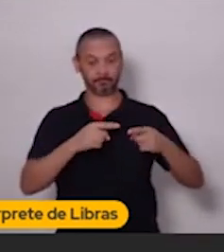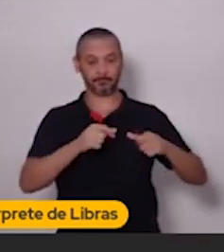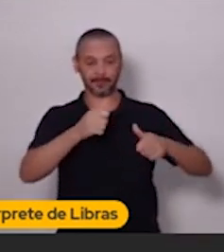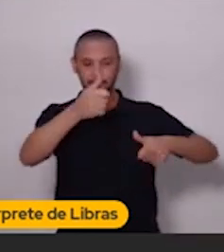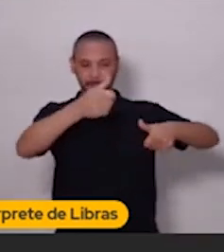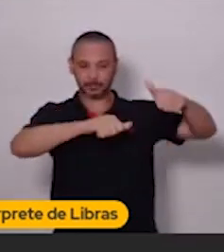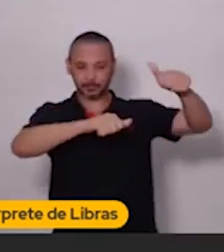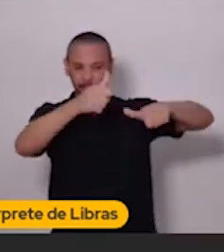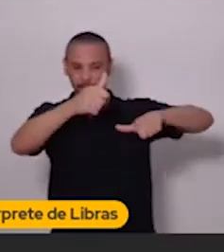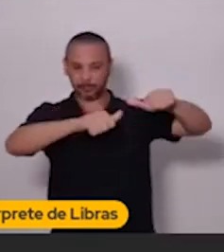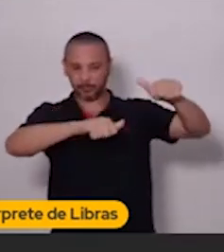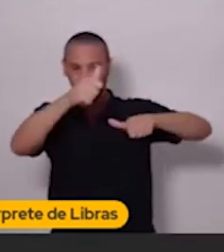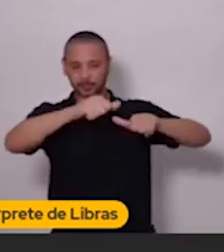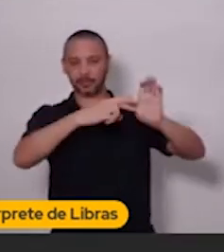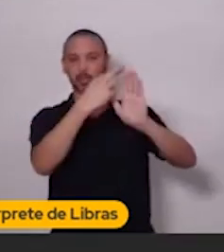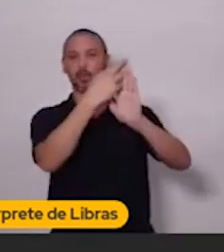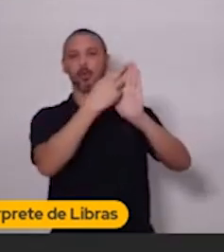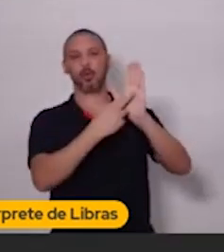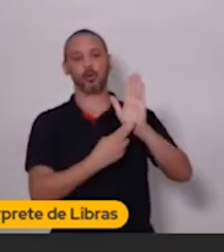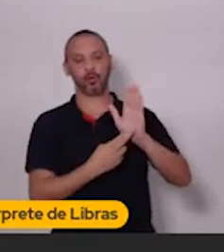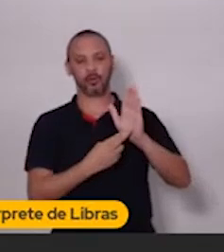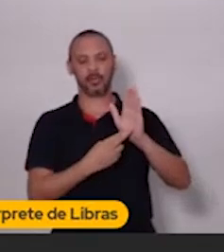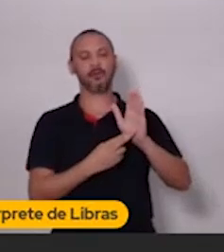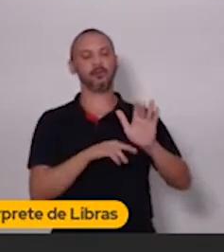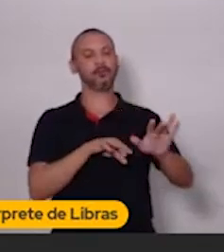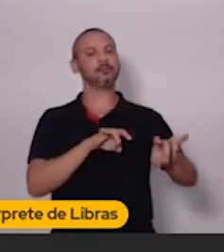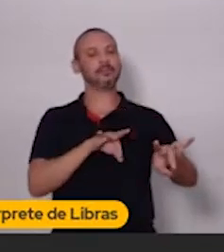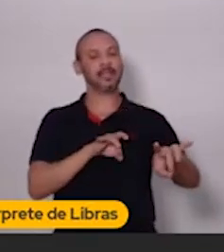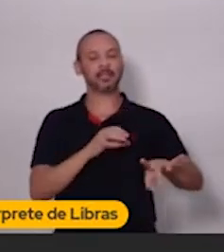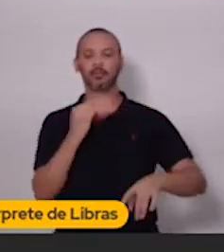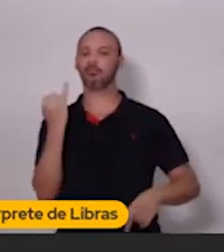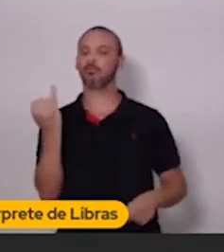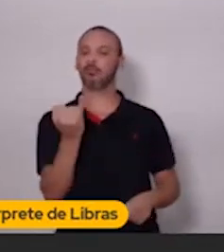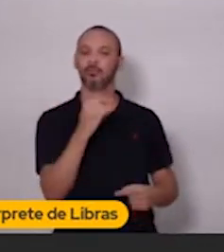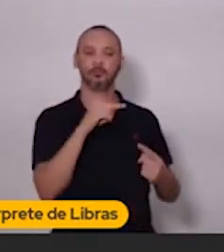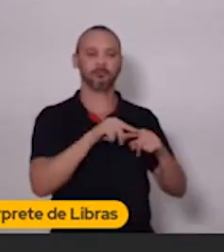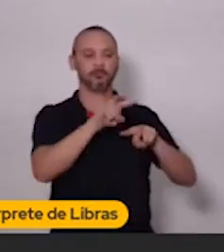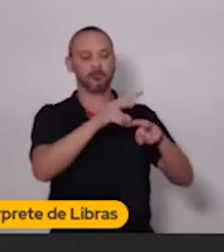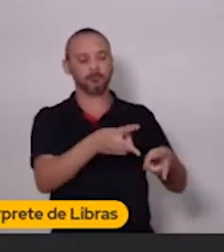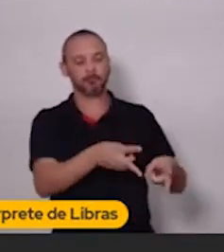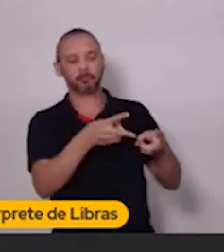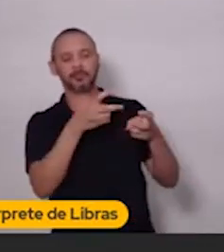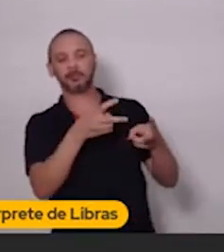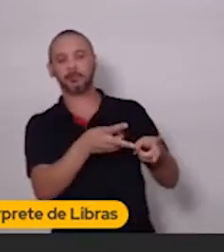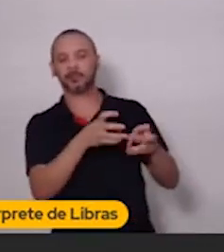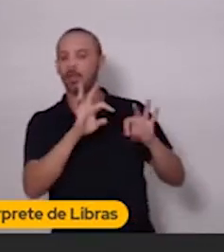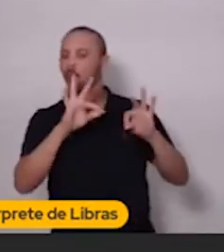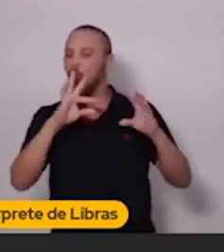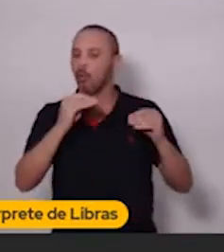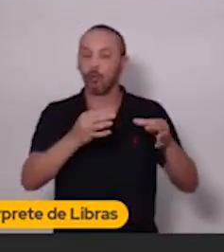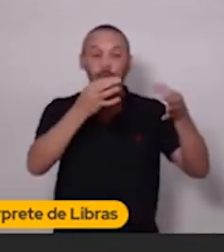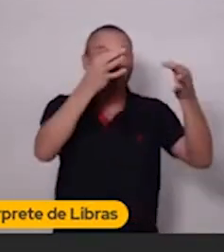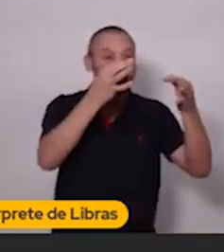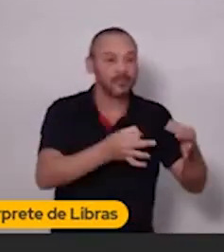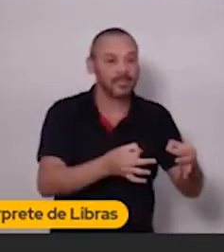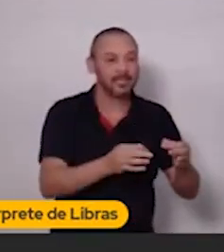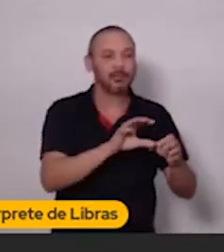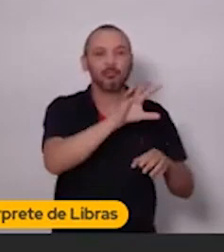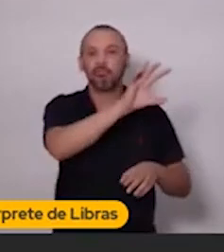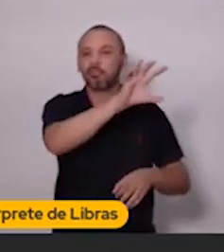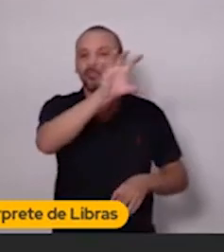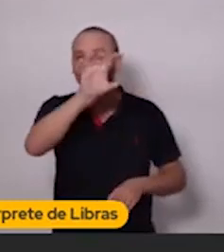do roteiro, que seria decupar o roteiro e extrair dele todos os elementos da cena, né? Como